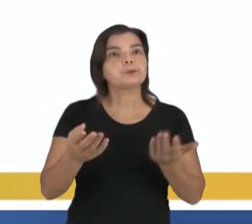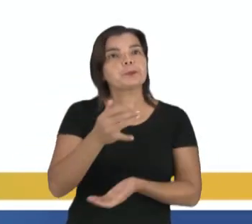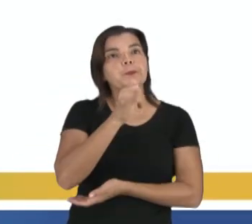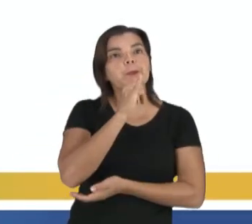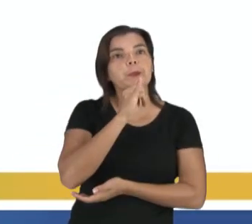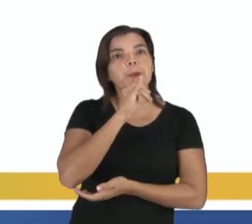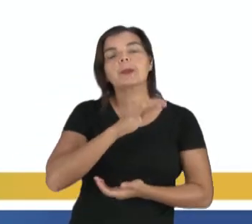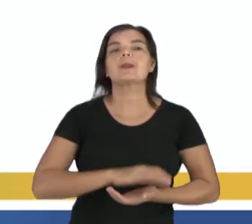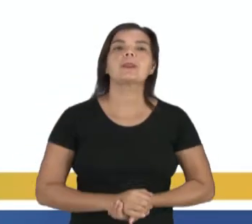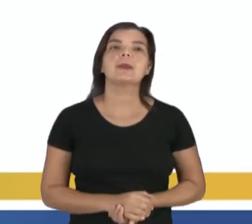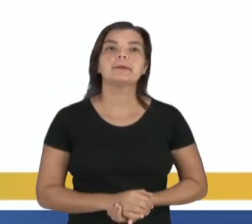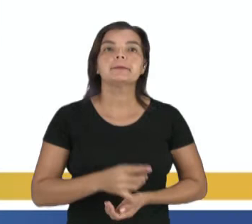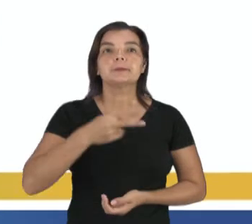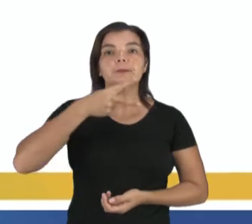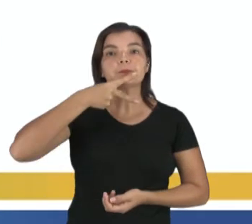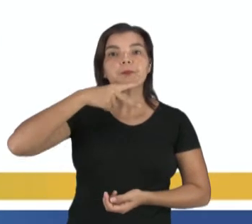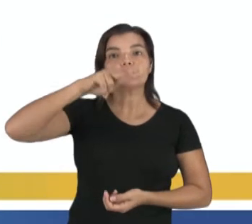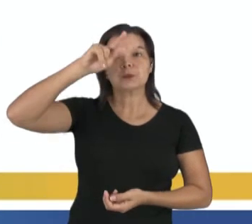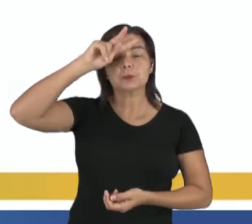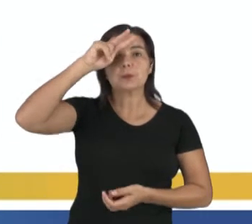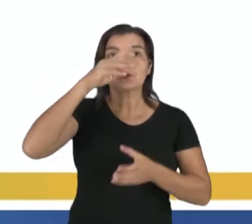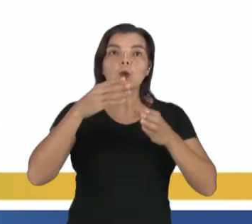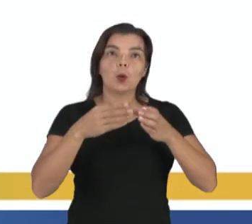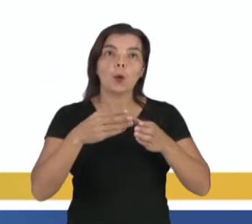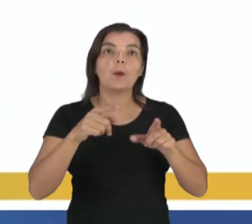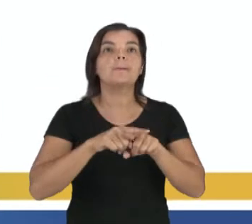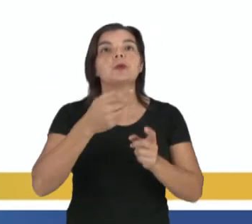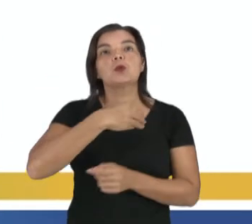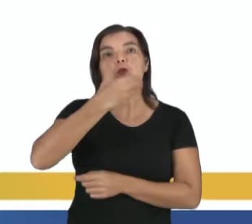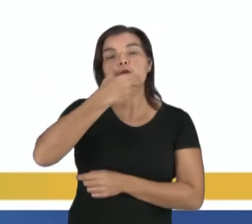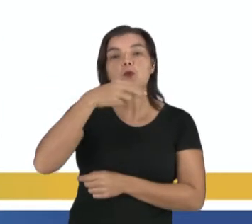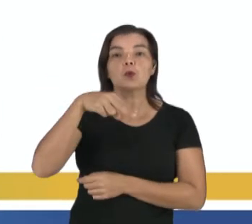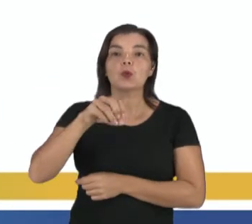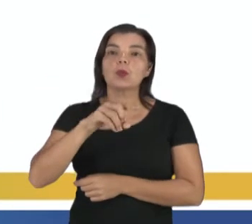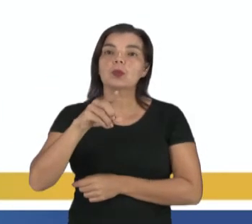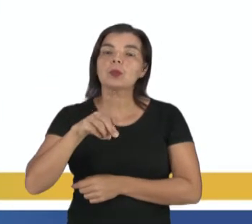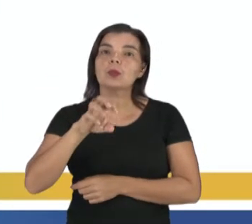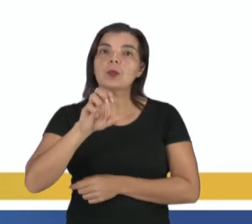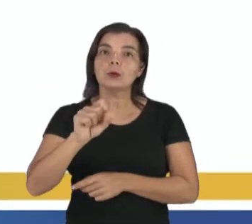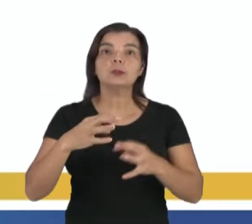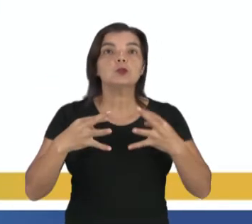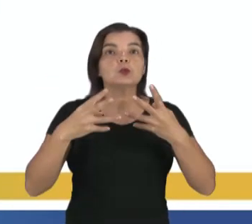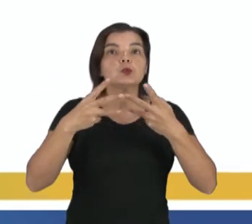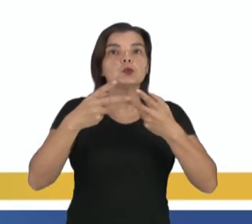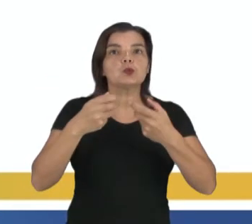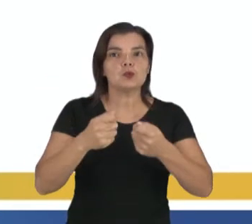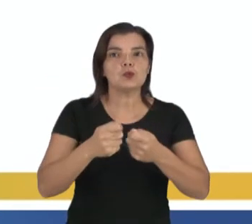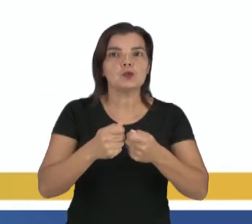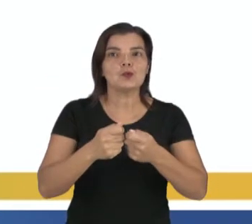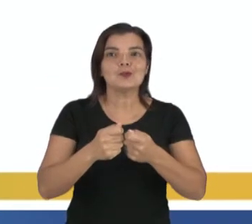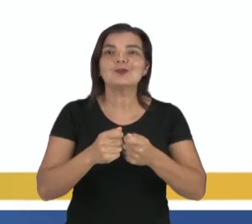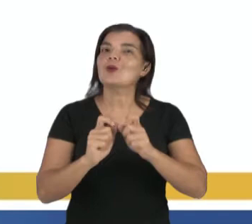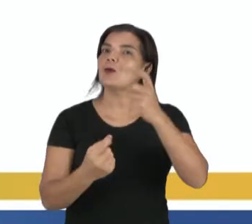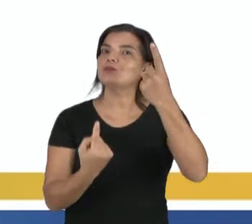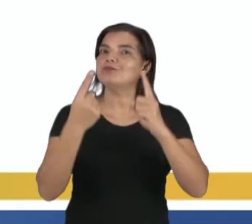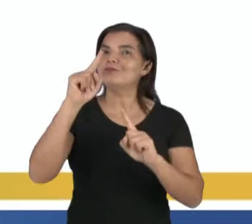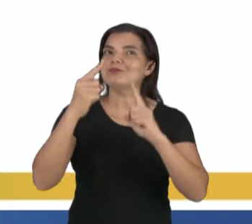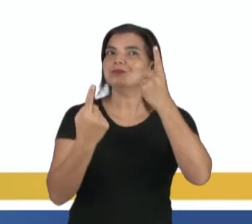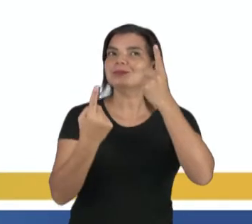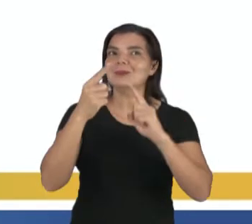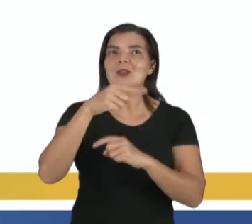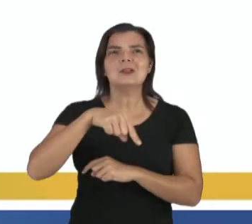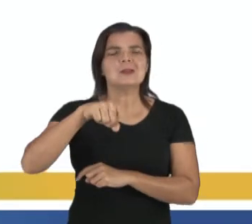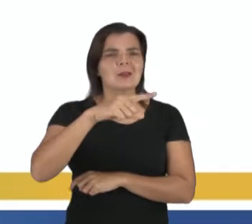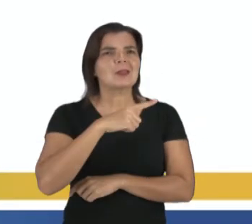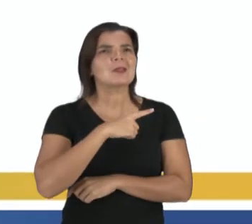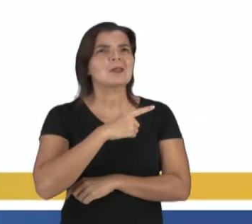exemplo, gente. Peru, panetone, frutas e nozes, tudo apostos para o carnaval. Se você tem